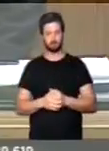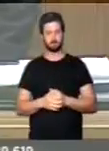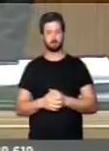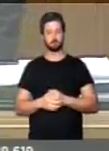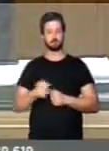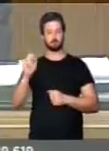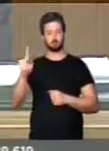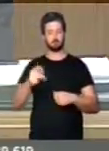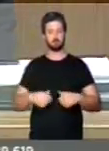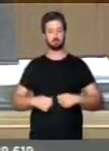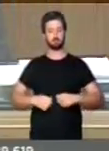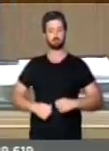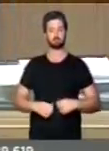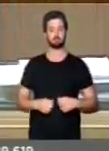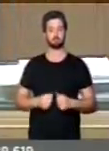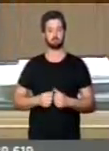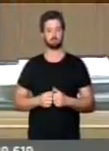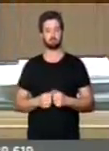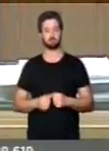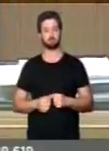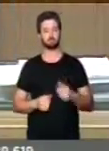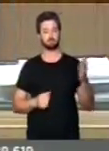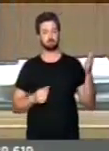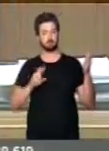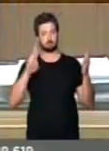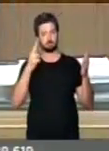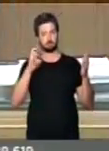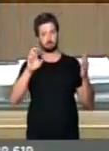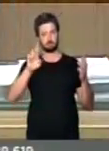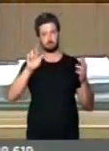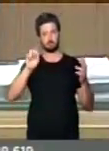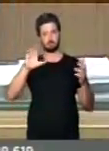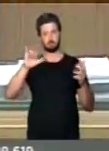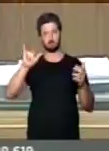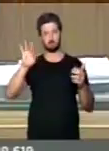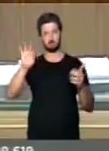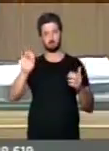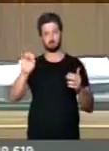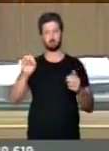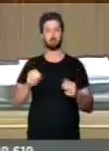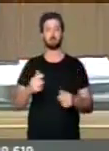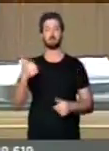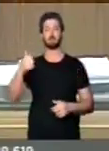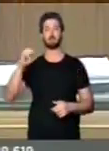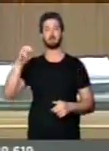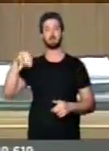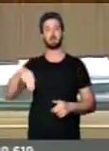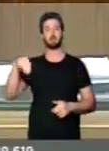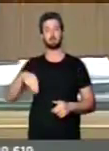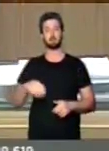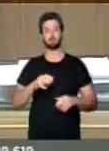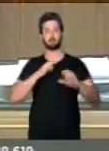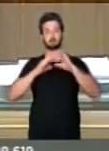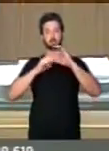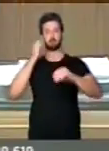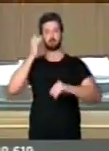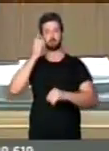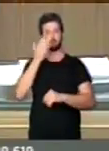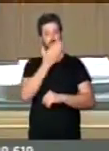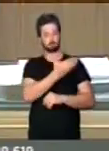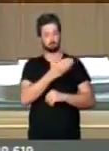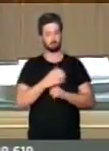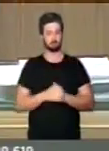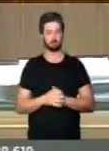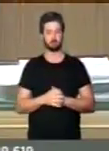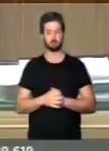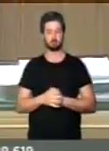Obrigado, deputado João Daniel. Deputado Heráclito Fortes, Vossa Excelência, portanto, dispõe de 10 minutos para comunicação